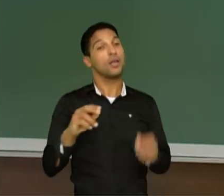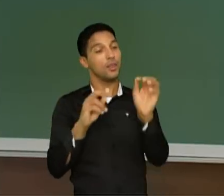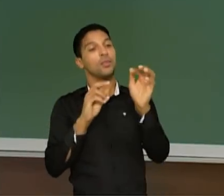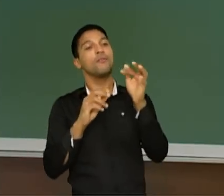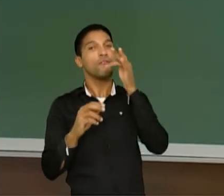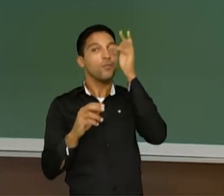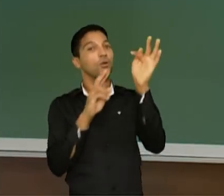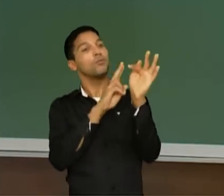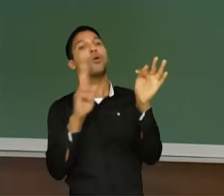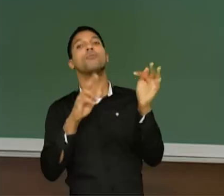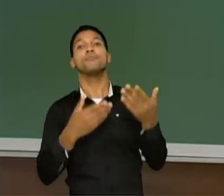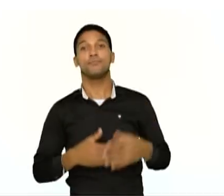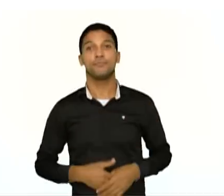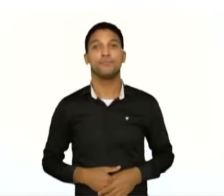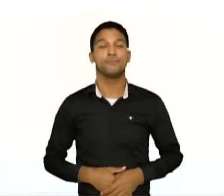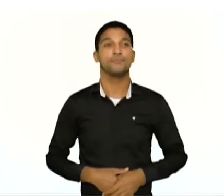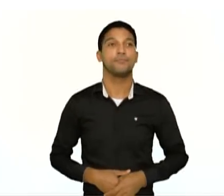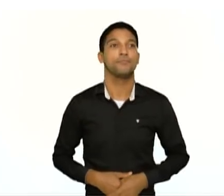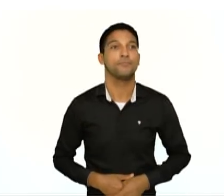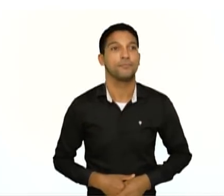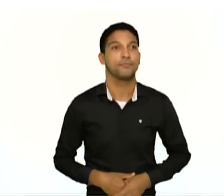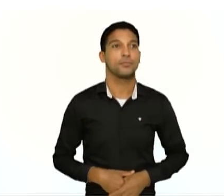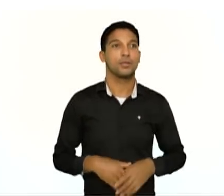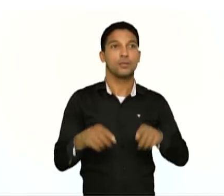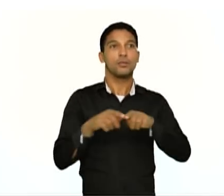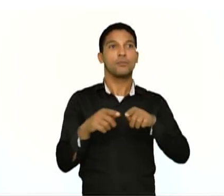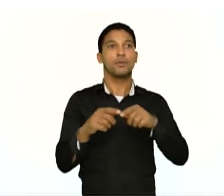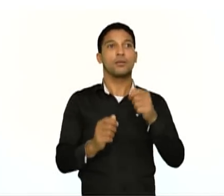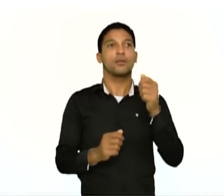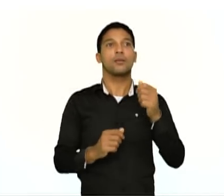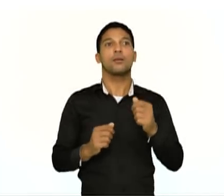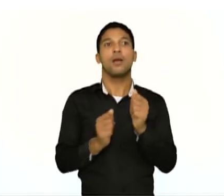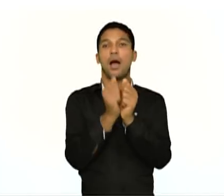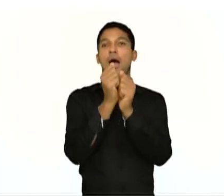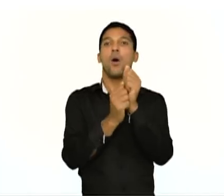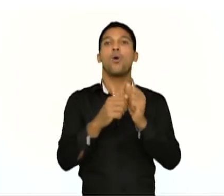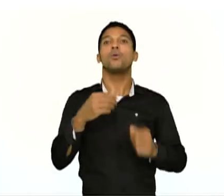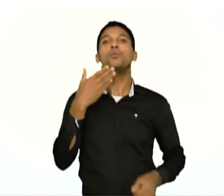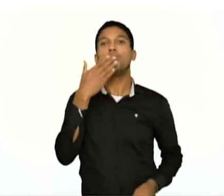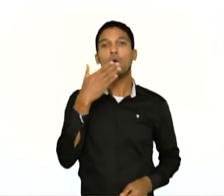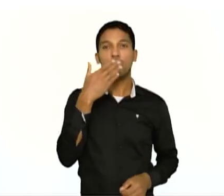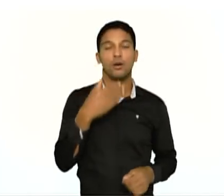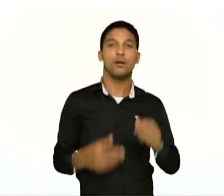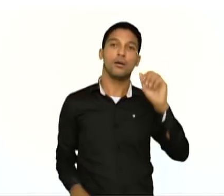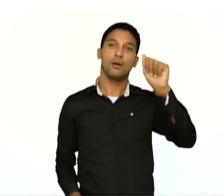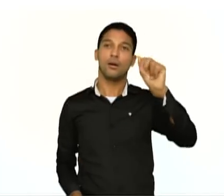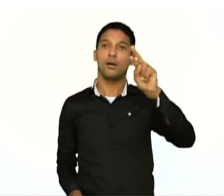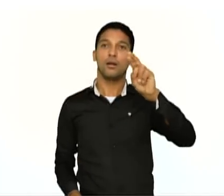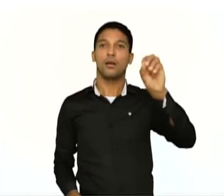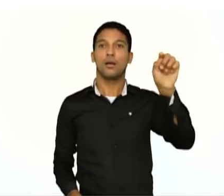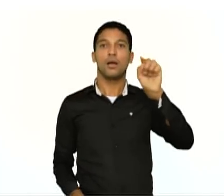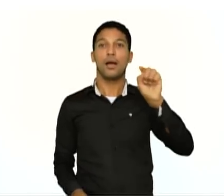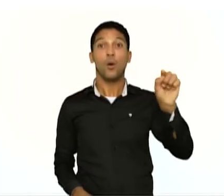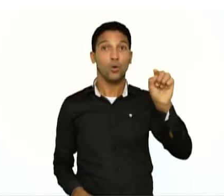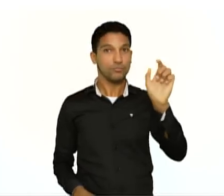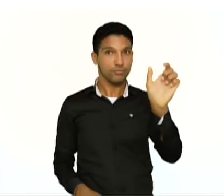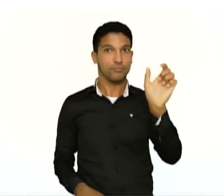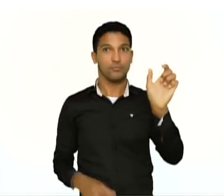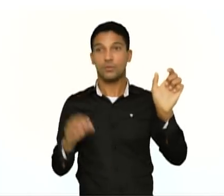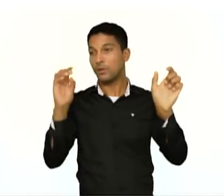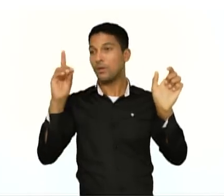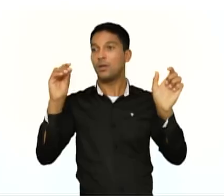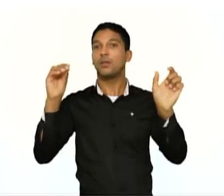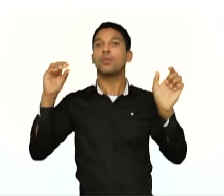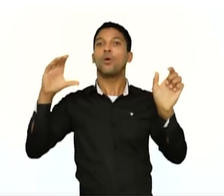letra. Arroz doce, né? Também é justaposição. Santiago é aglutinação. Psicultura, composta